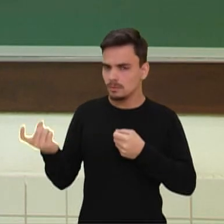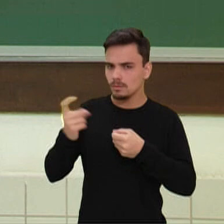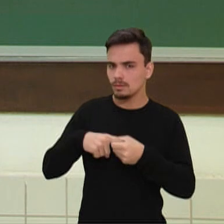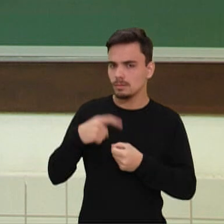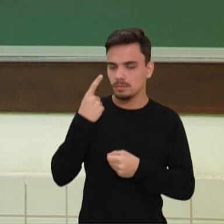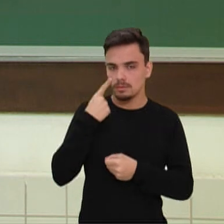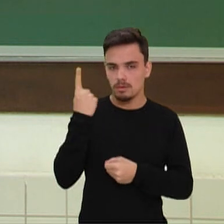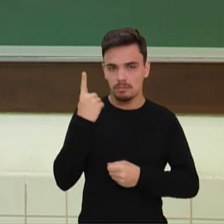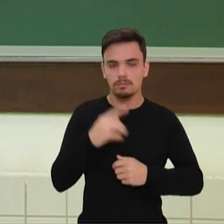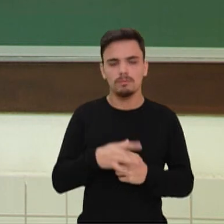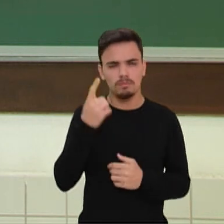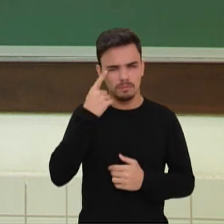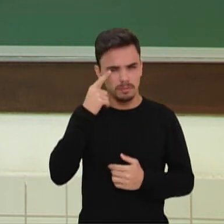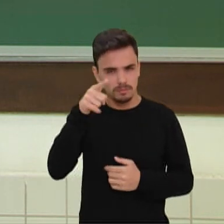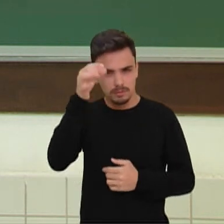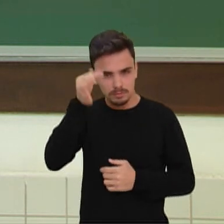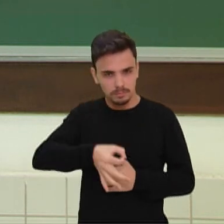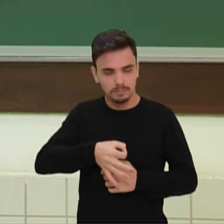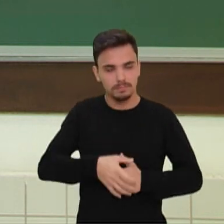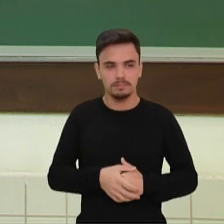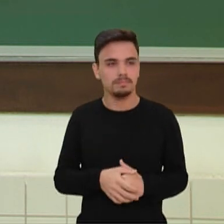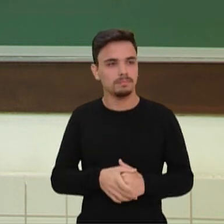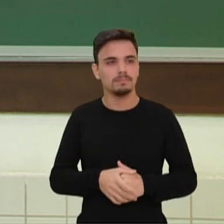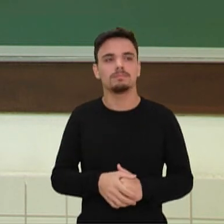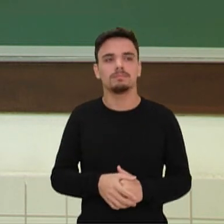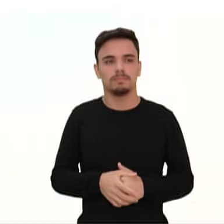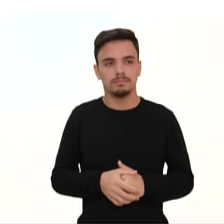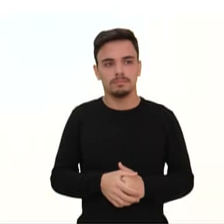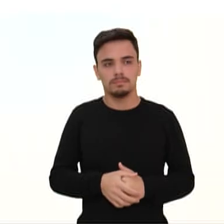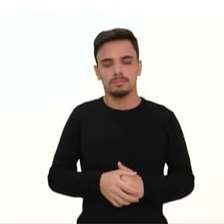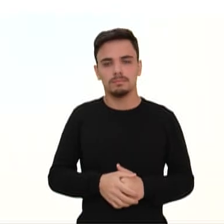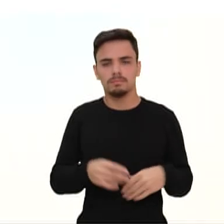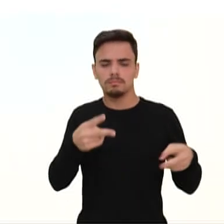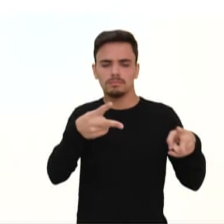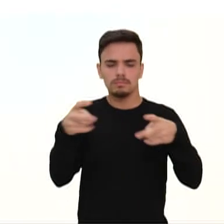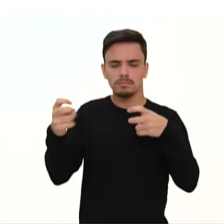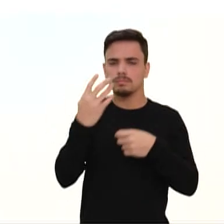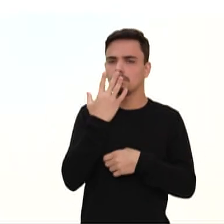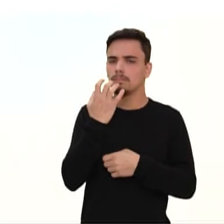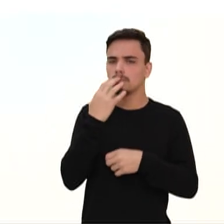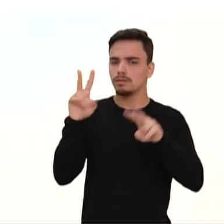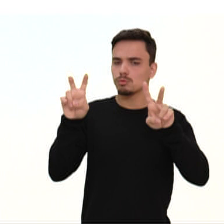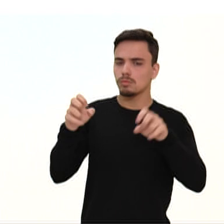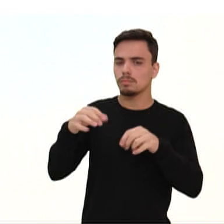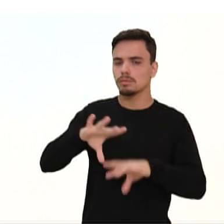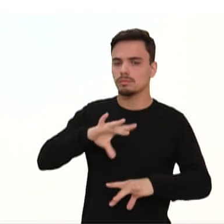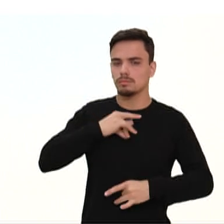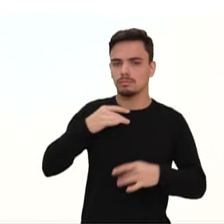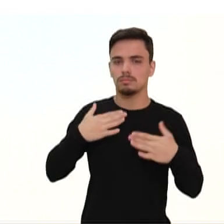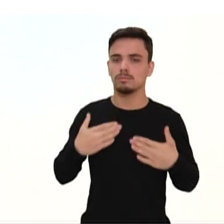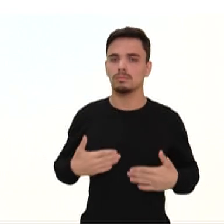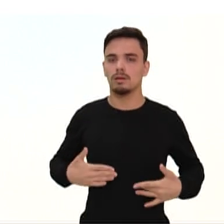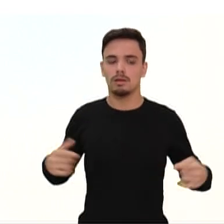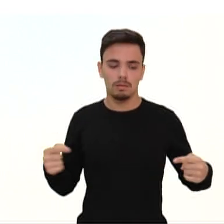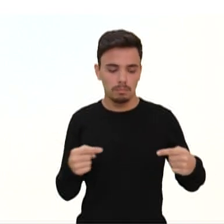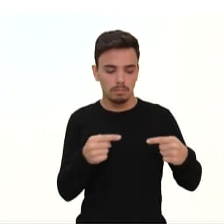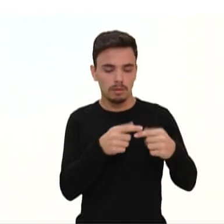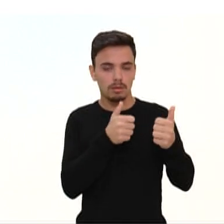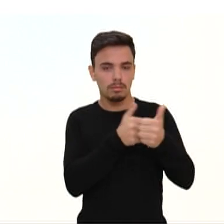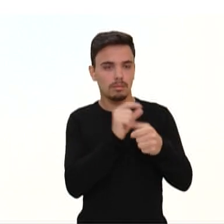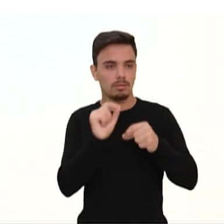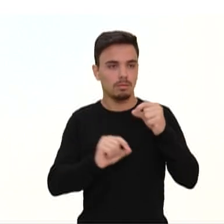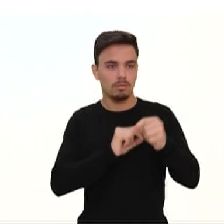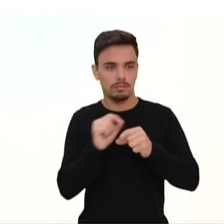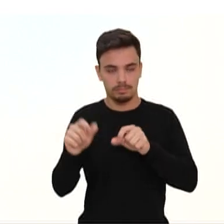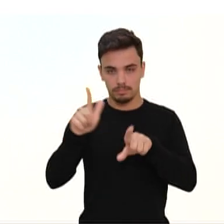Voltamos. Vamos ver se você acertou então. A visão de Nietzsche sobre a alma e o corpo aproxima-se do monismo